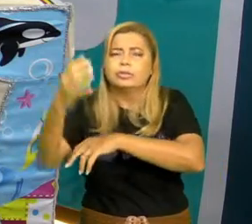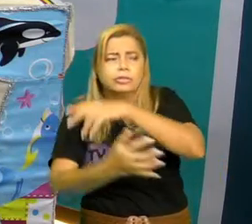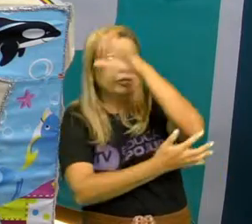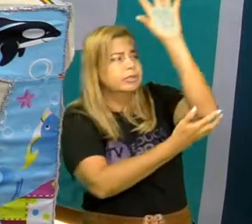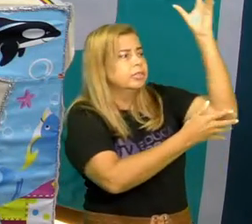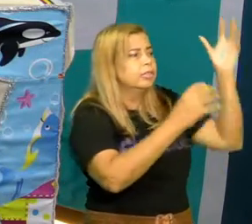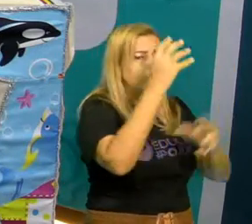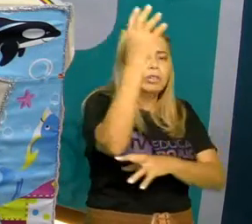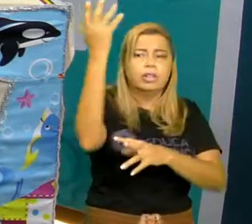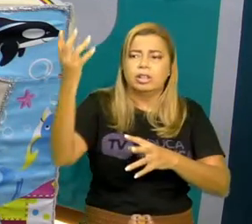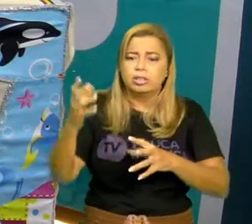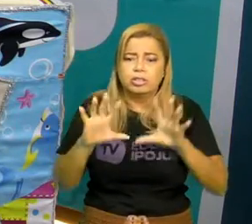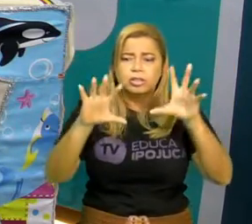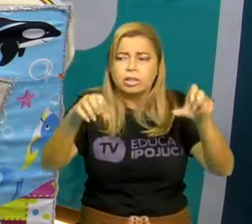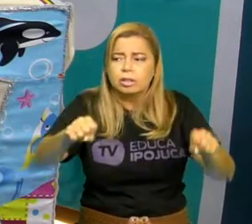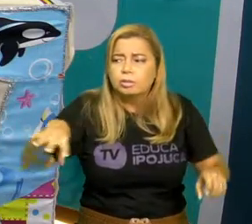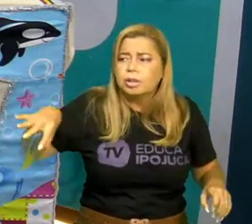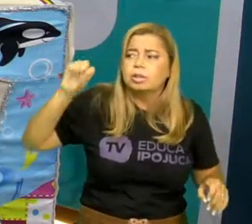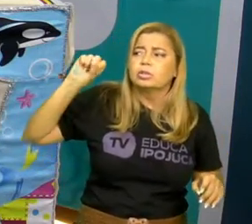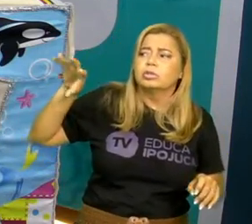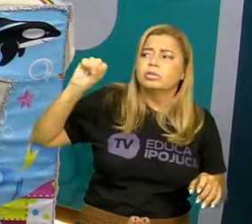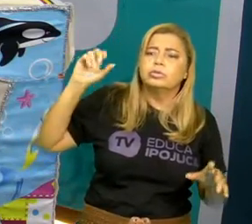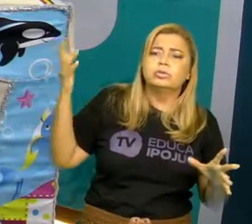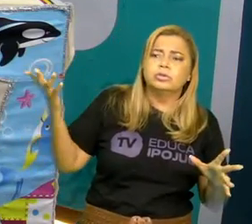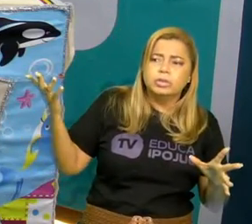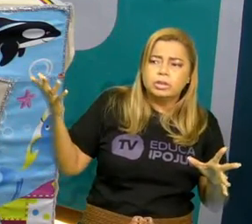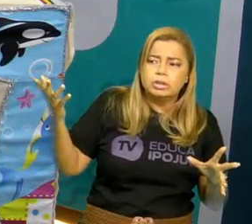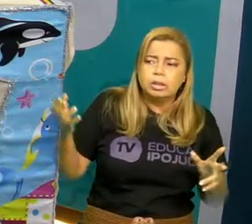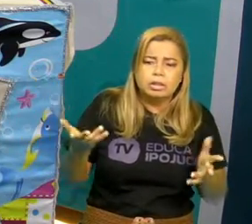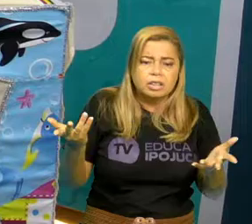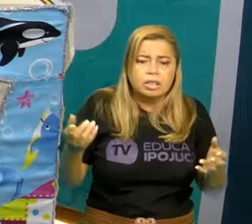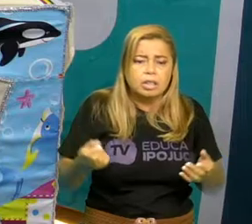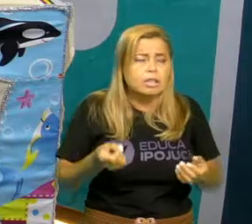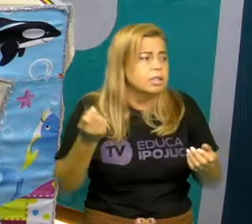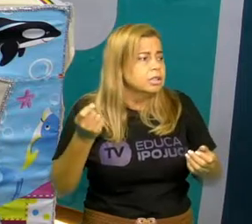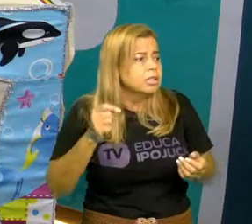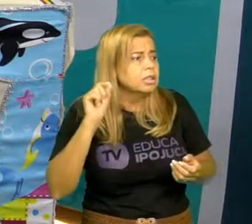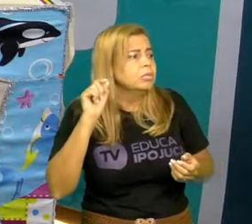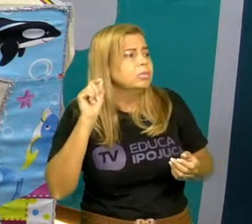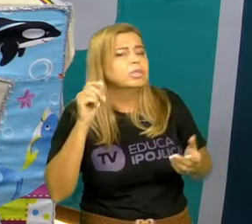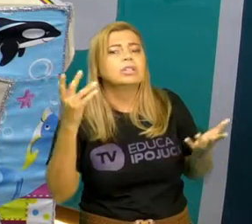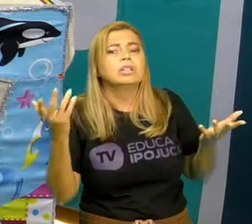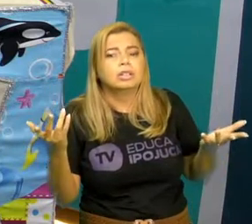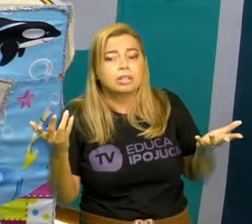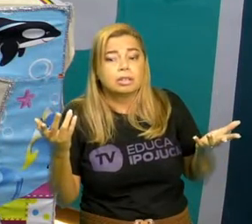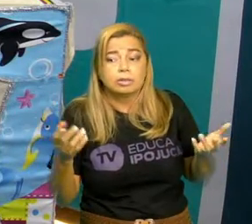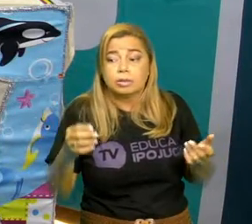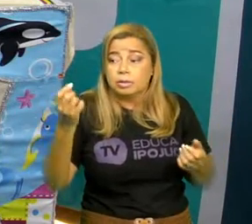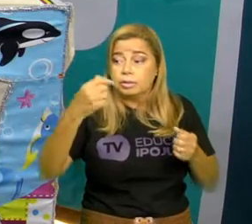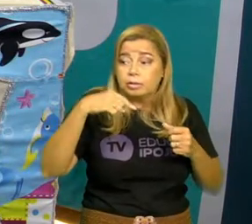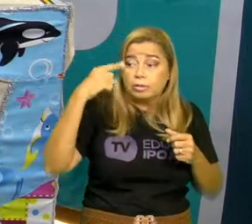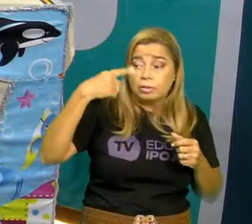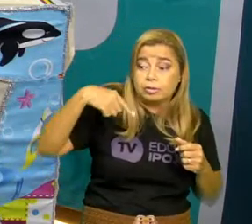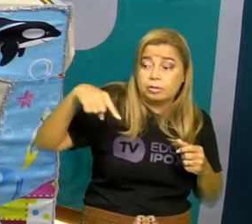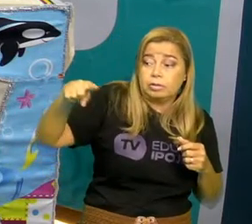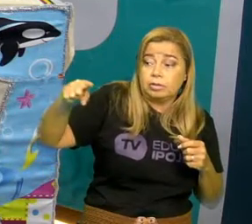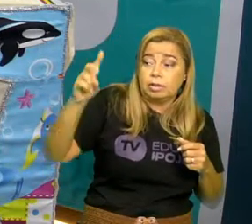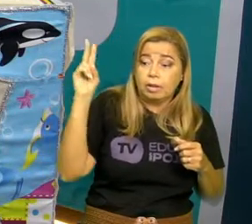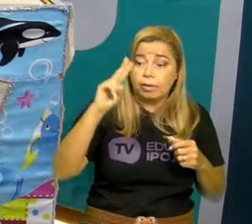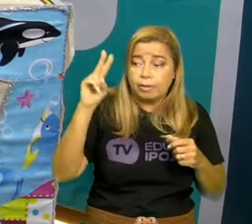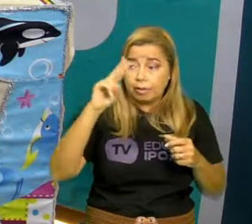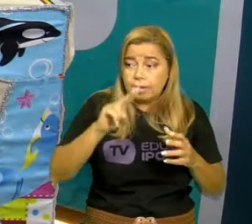crianças. Isso mesmo, leiturinha. Bem alto. Bem alto. Eita. Todos os animais ficaram lá observando.